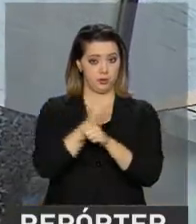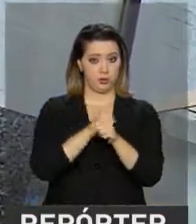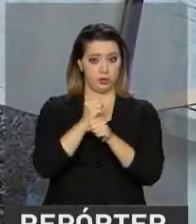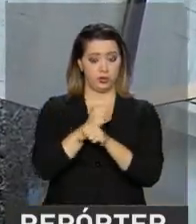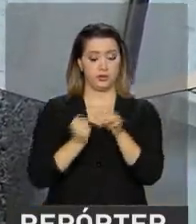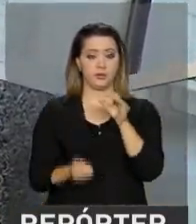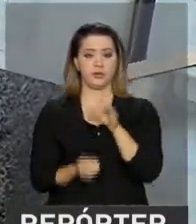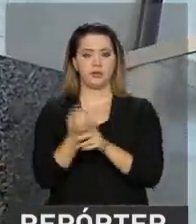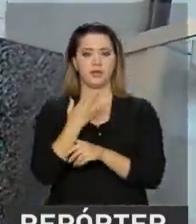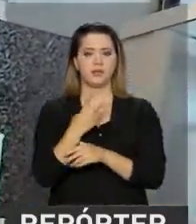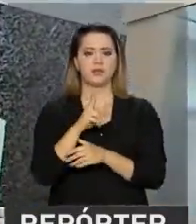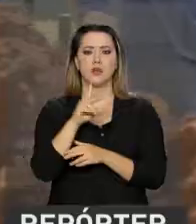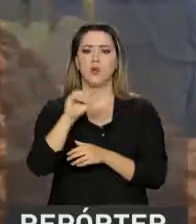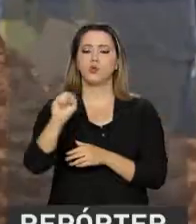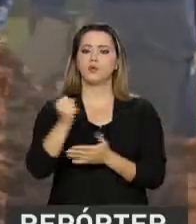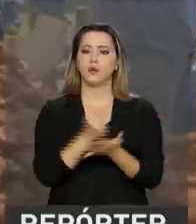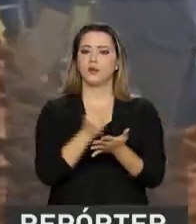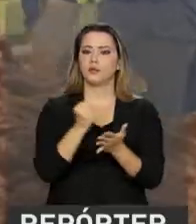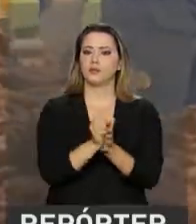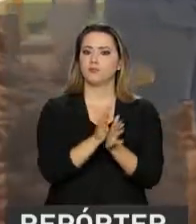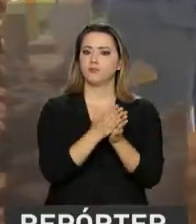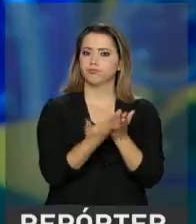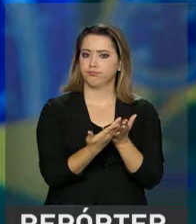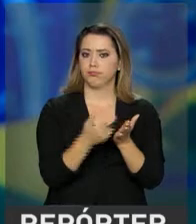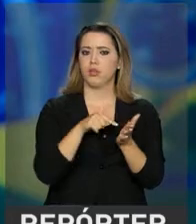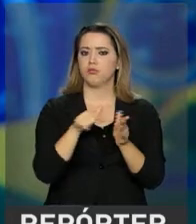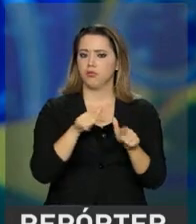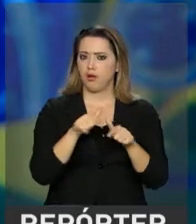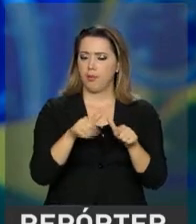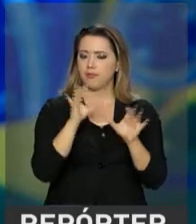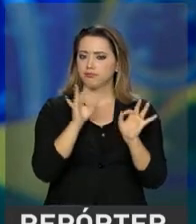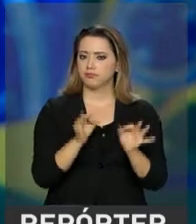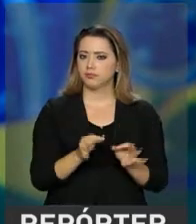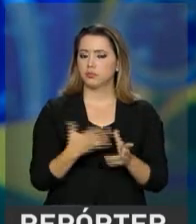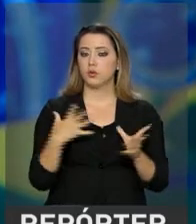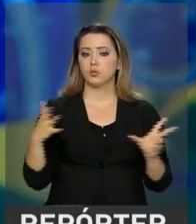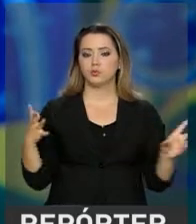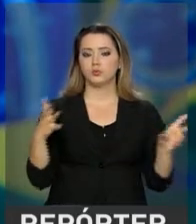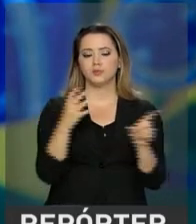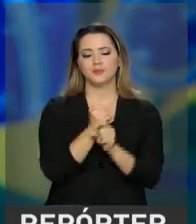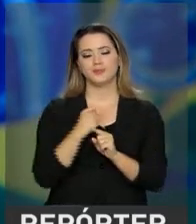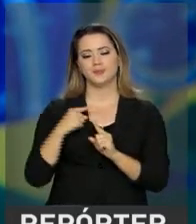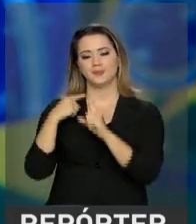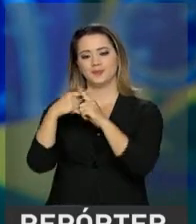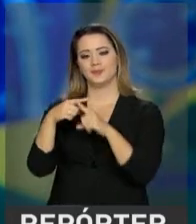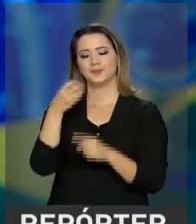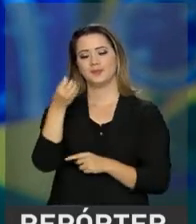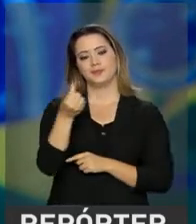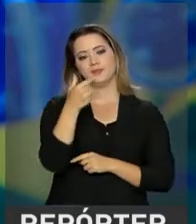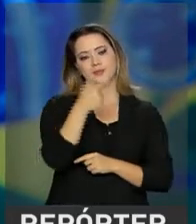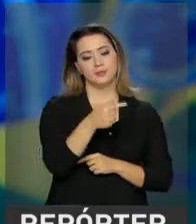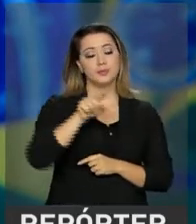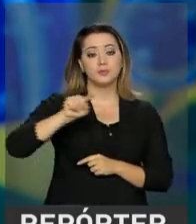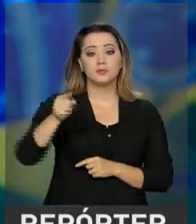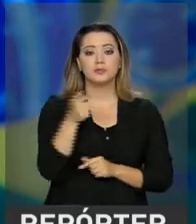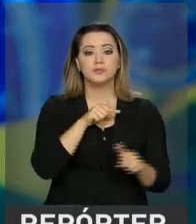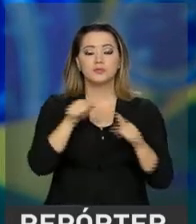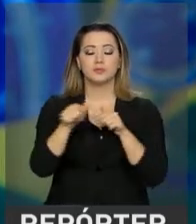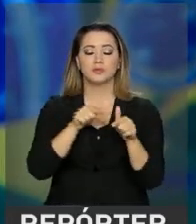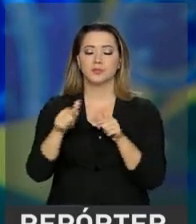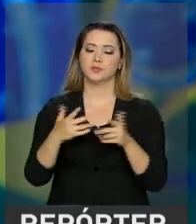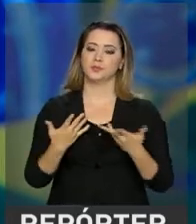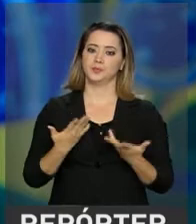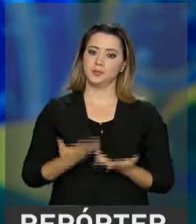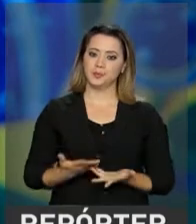de vagas com carteira assinada o saldo positivo é de mais de 67 mil postos de